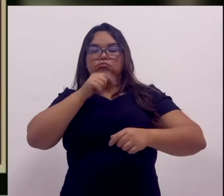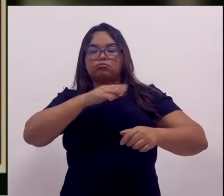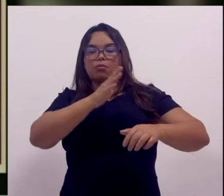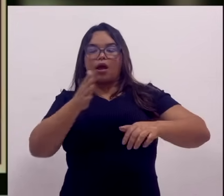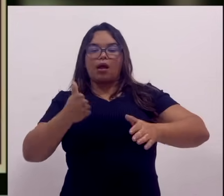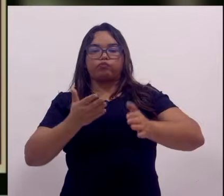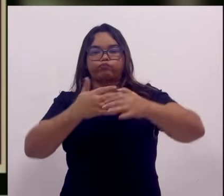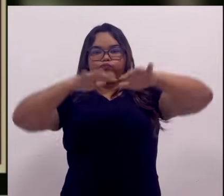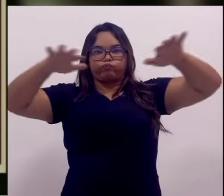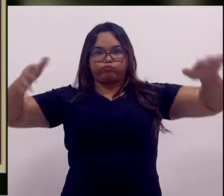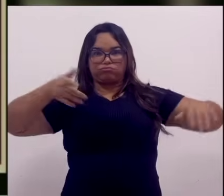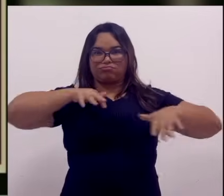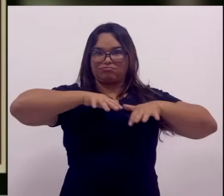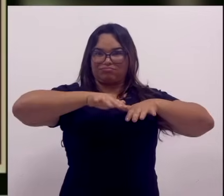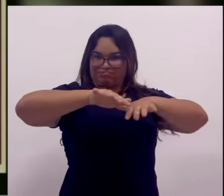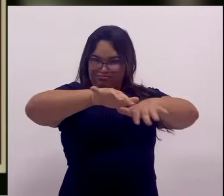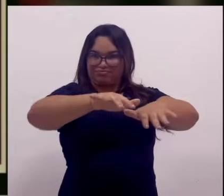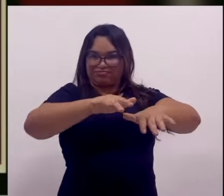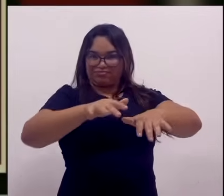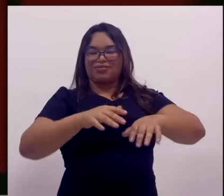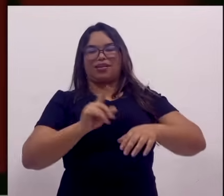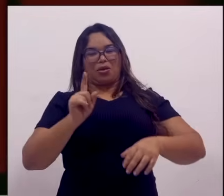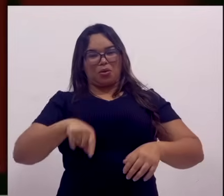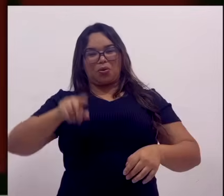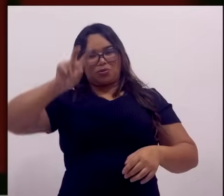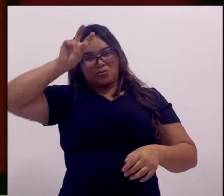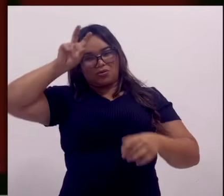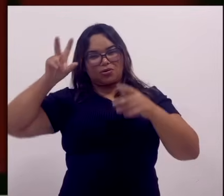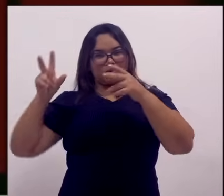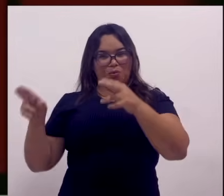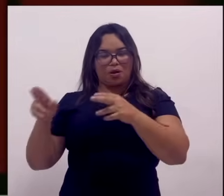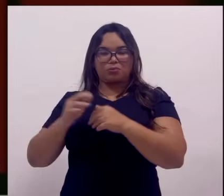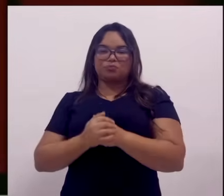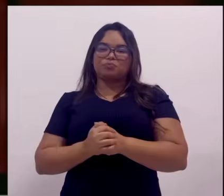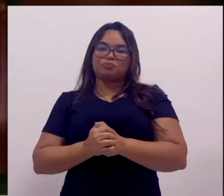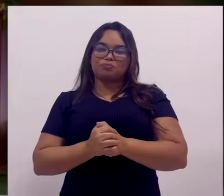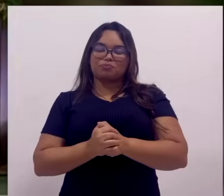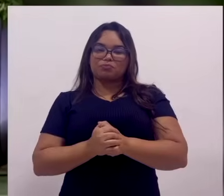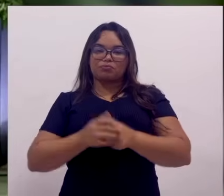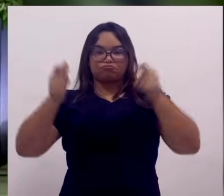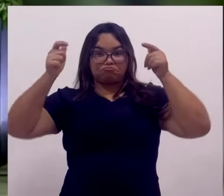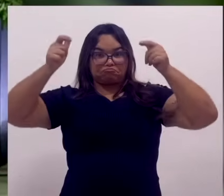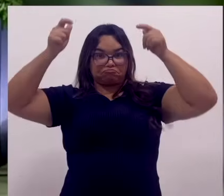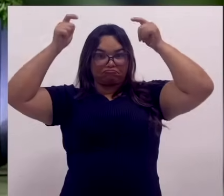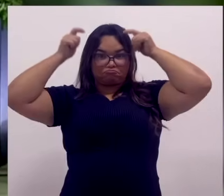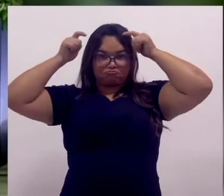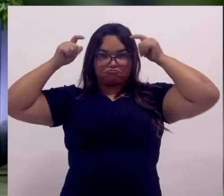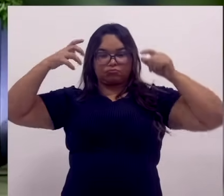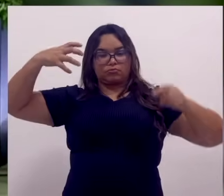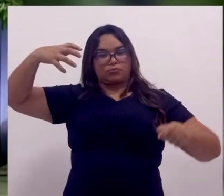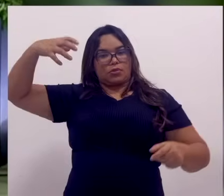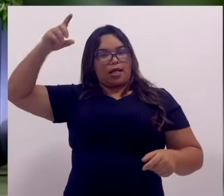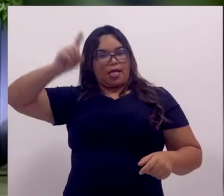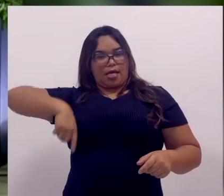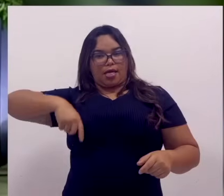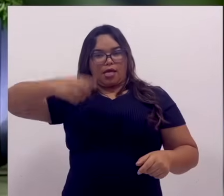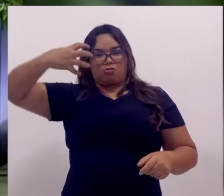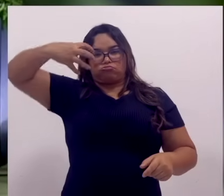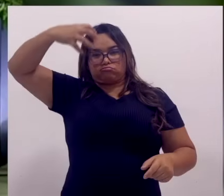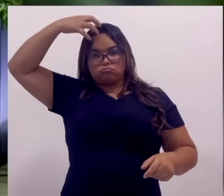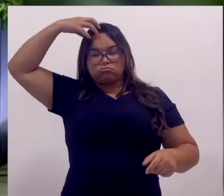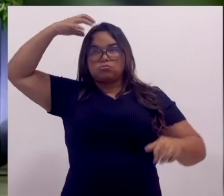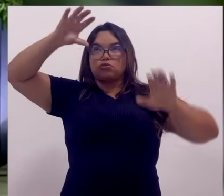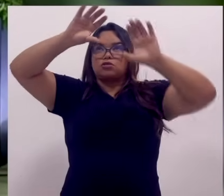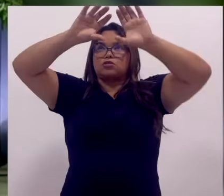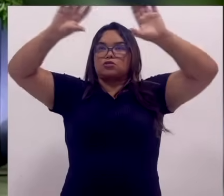terra, do céu e do mundo dos mortos. Uau! Isto é impressionante? Ser coroado com uma coroa que te faz rei do céu,